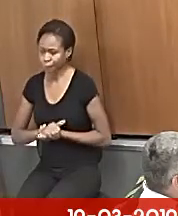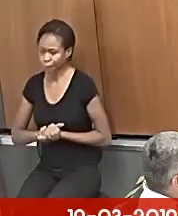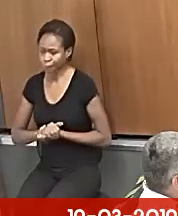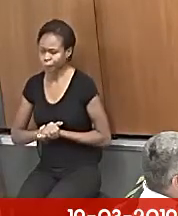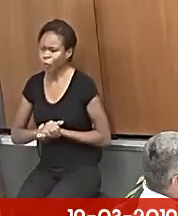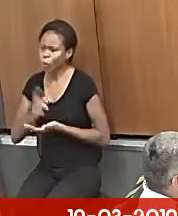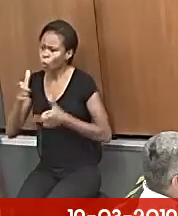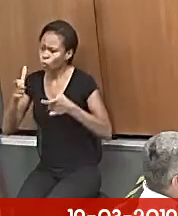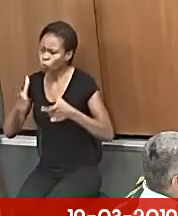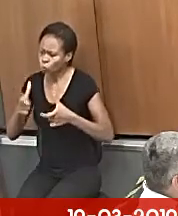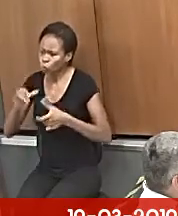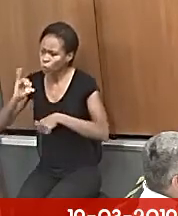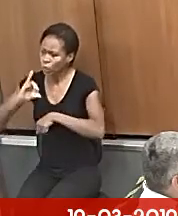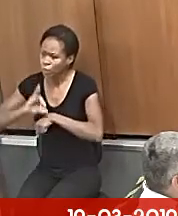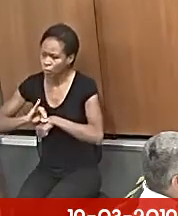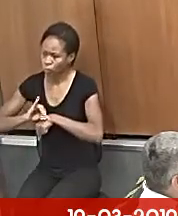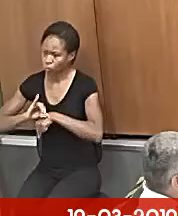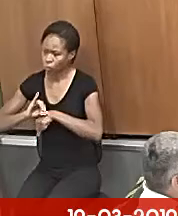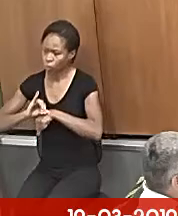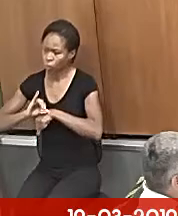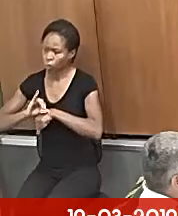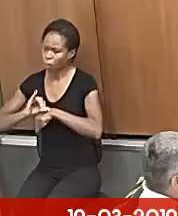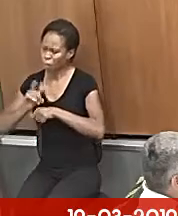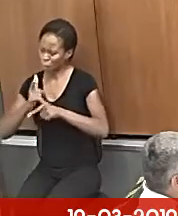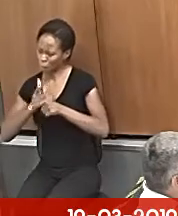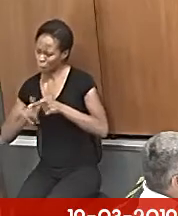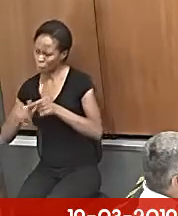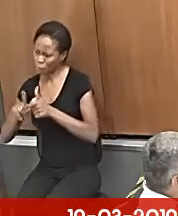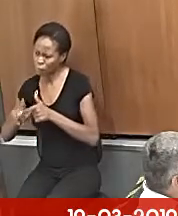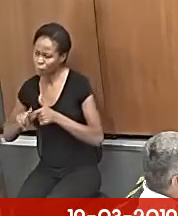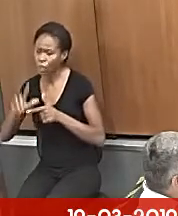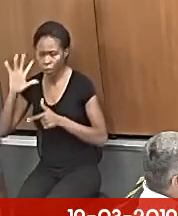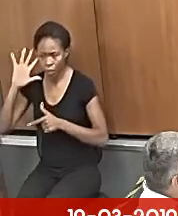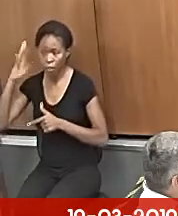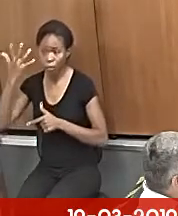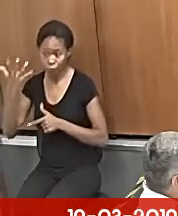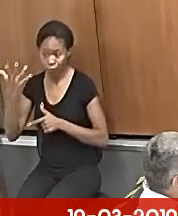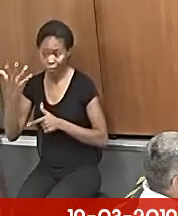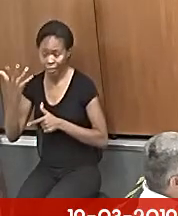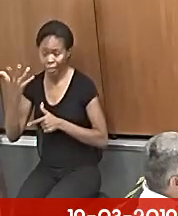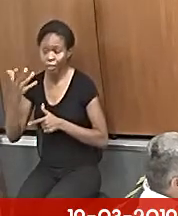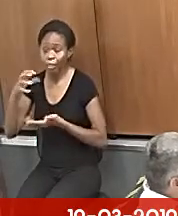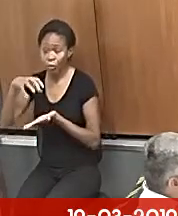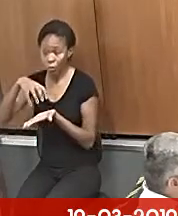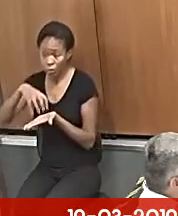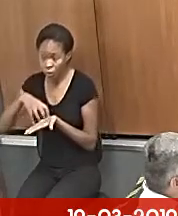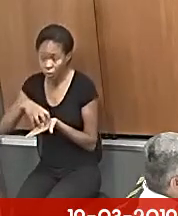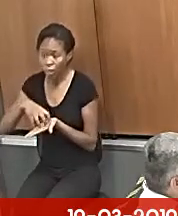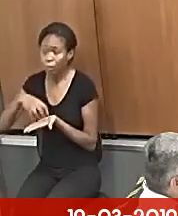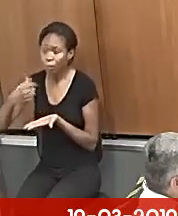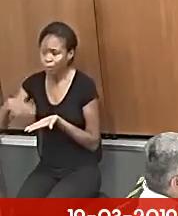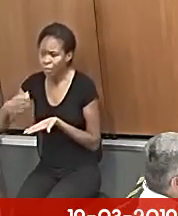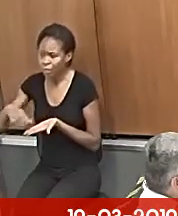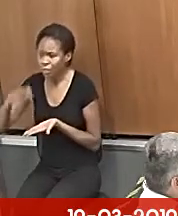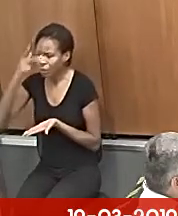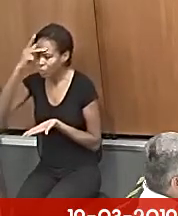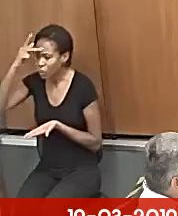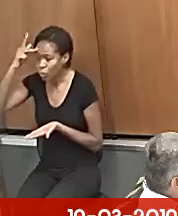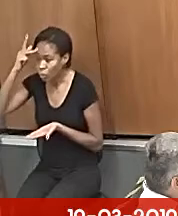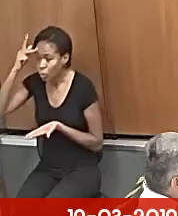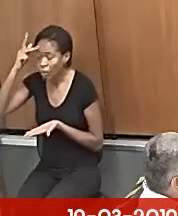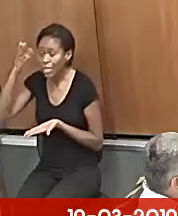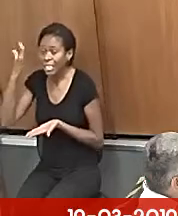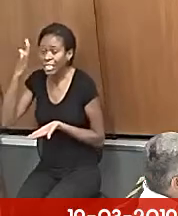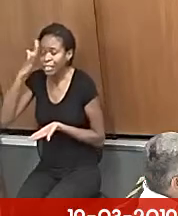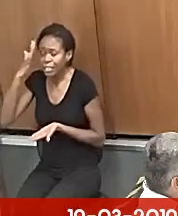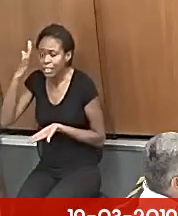como esse tem que ter alguém que é possa entender a a libras possa compreender pela atender